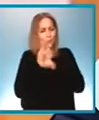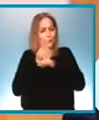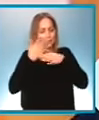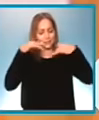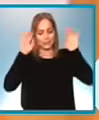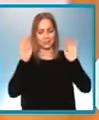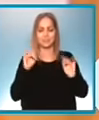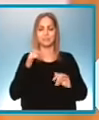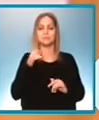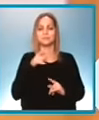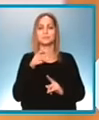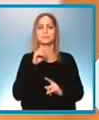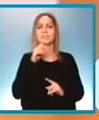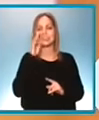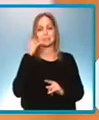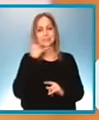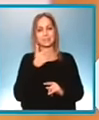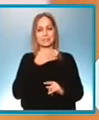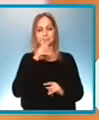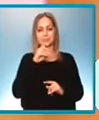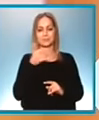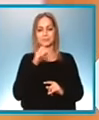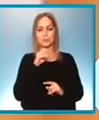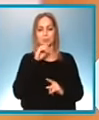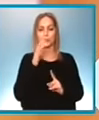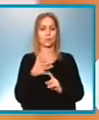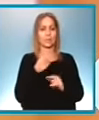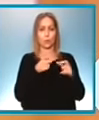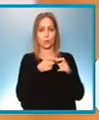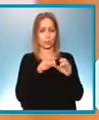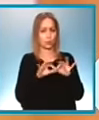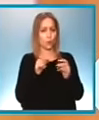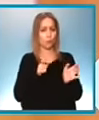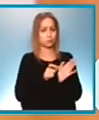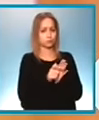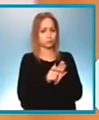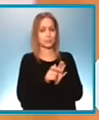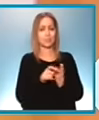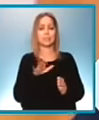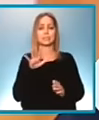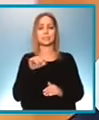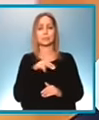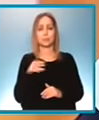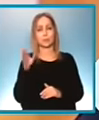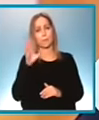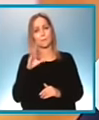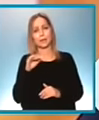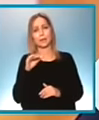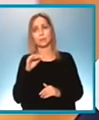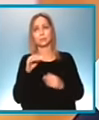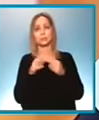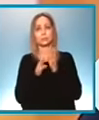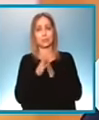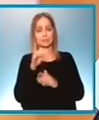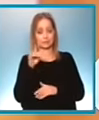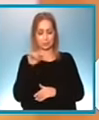cenas. Pode ganhar um cartão que funciona como um cartão multibanco. 5 mil euros e 16 mil é o total que pode ganhar hoje. Boa